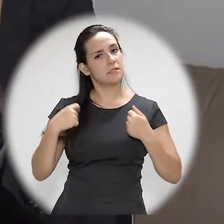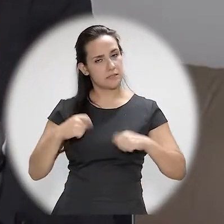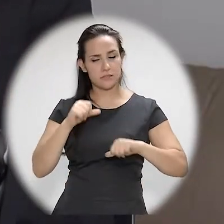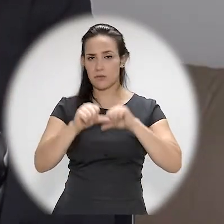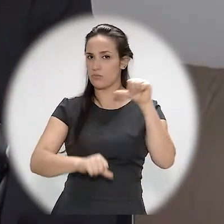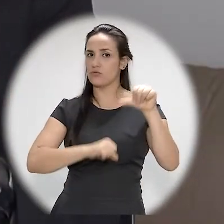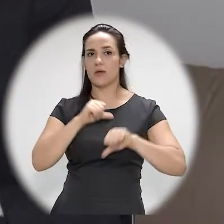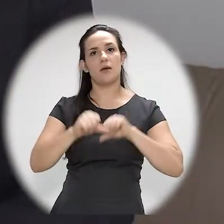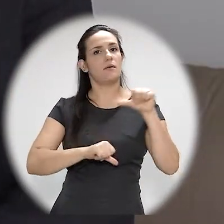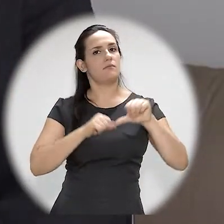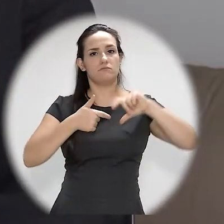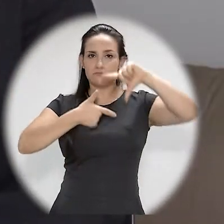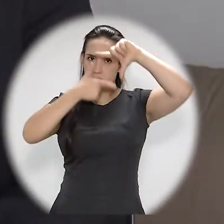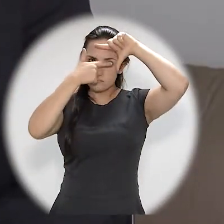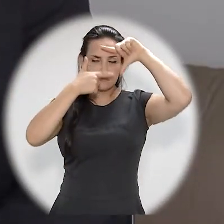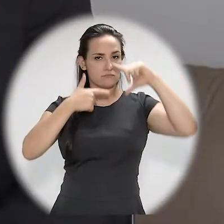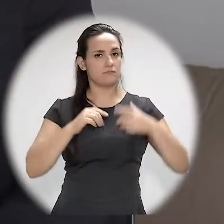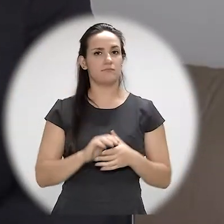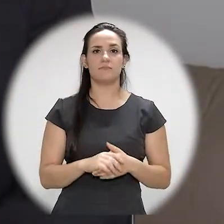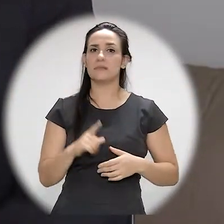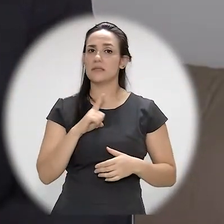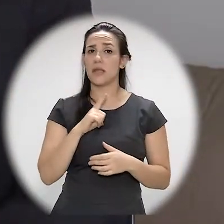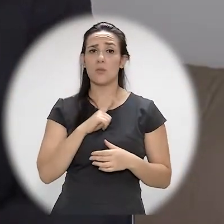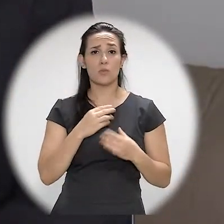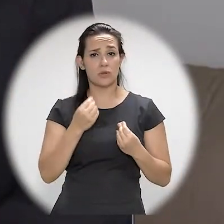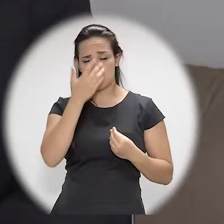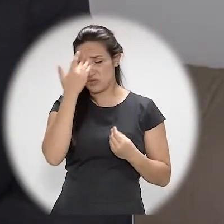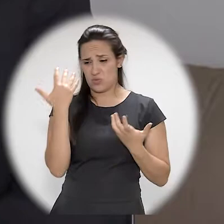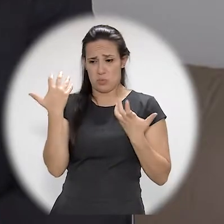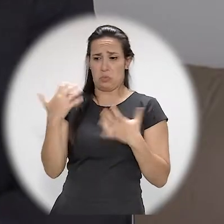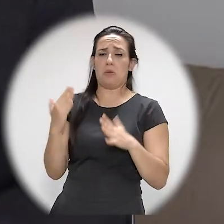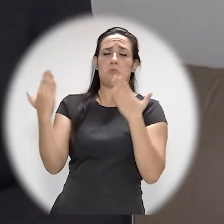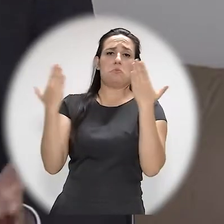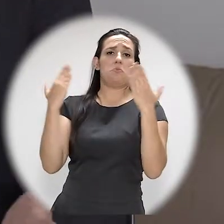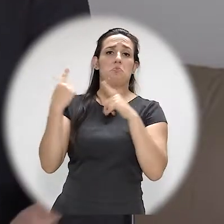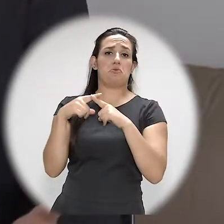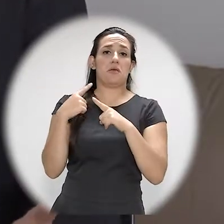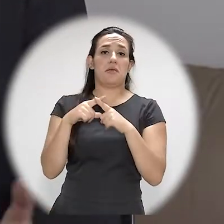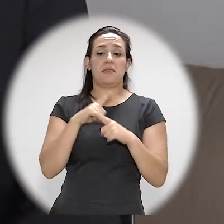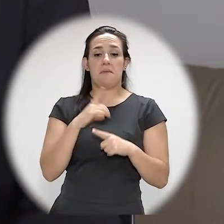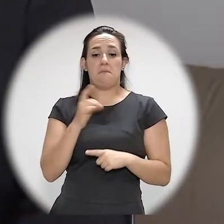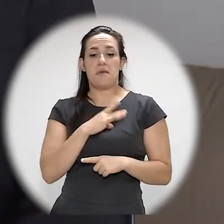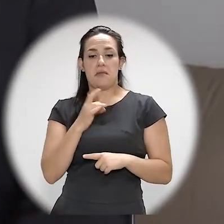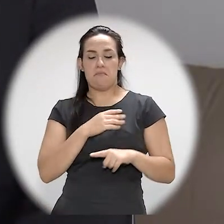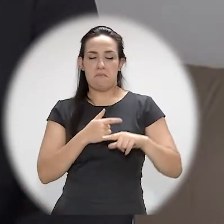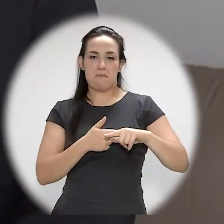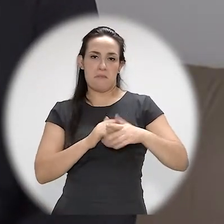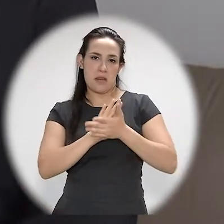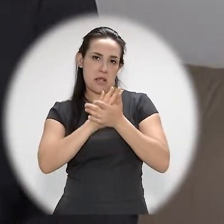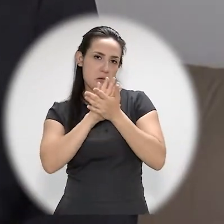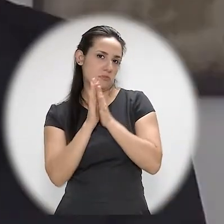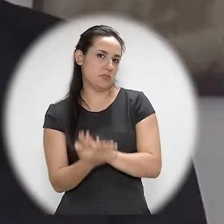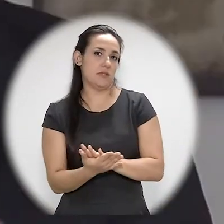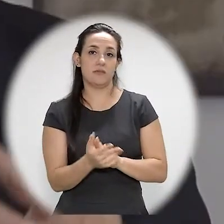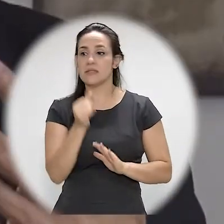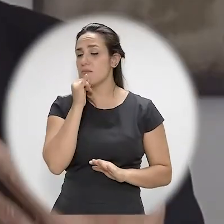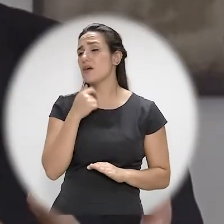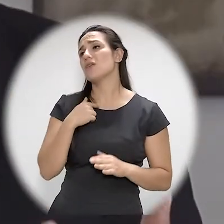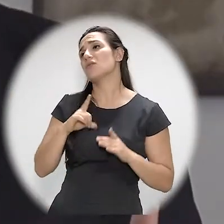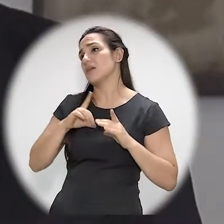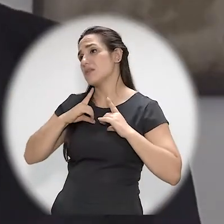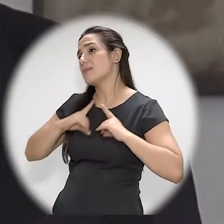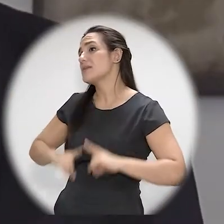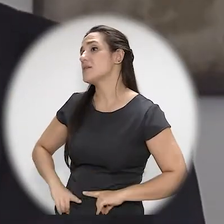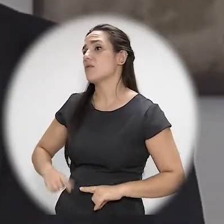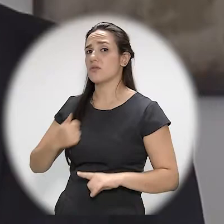esse estigma, a gente precisa romper. Muitas pessoas não procuram tratamento por causa do estigma. Porque tem